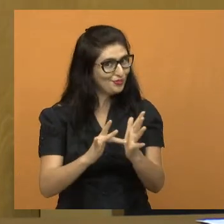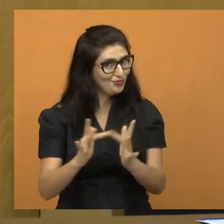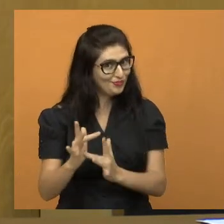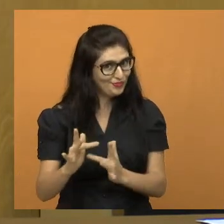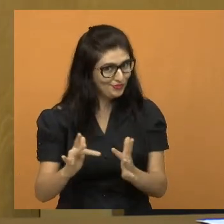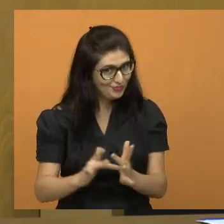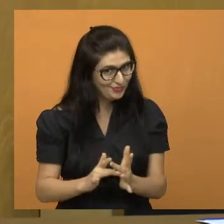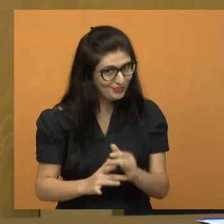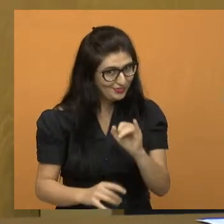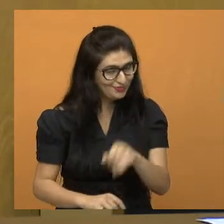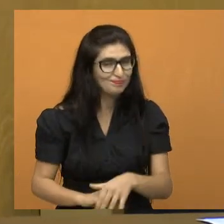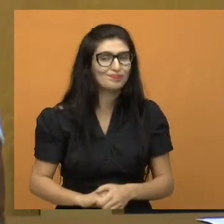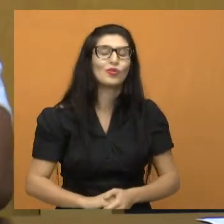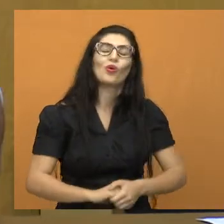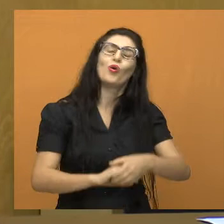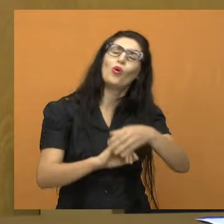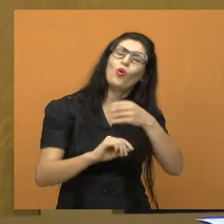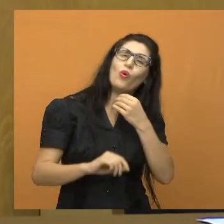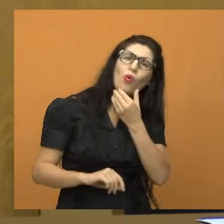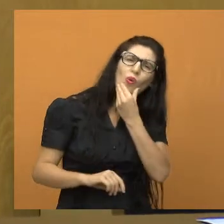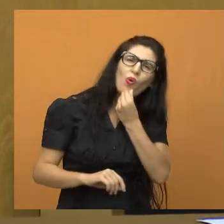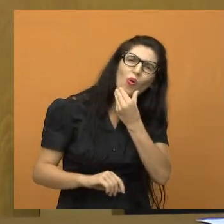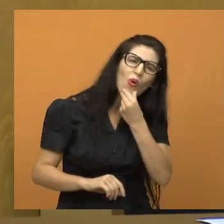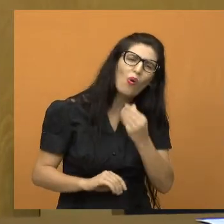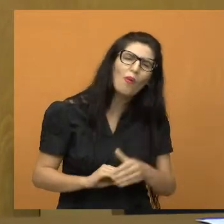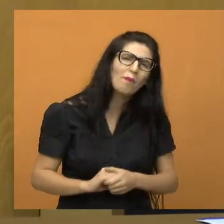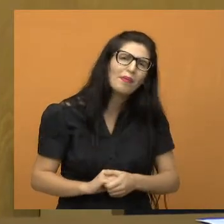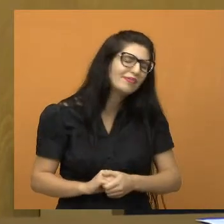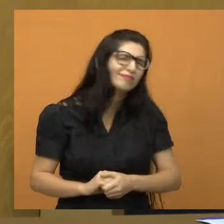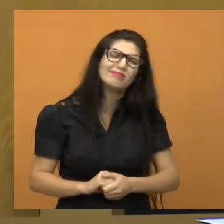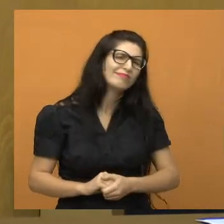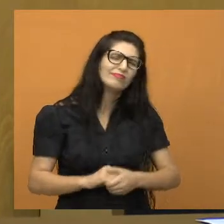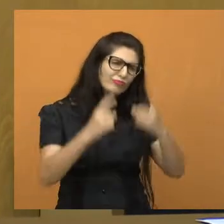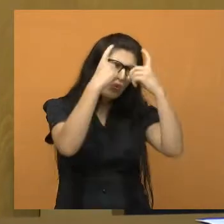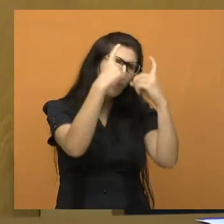O homem que é modelo de não violência,